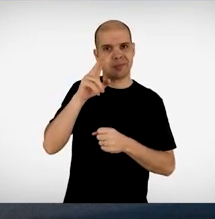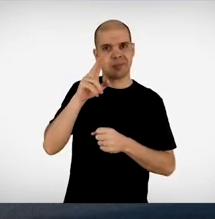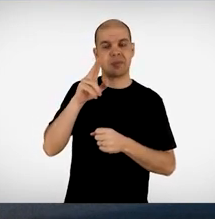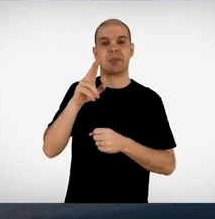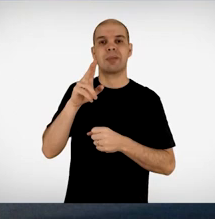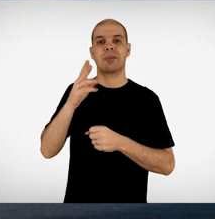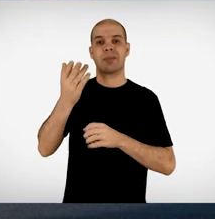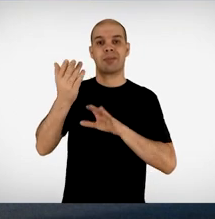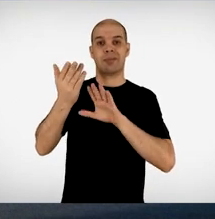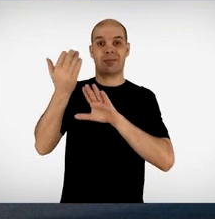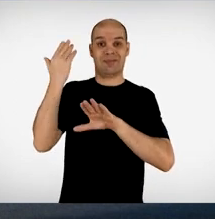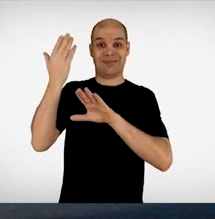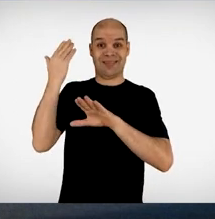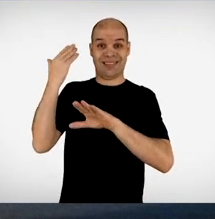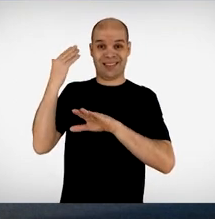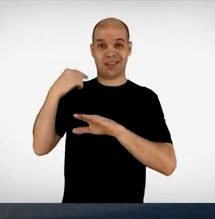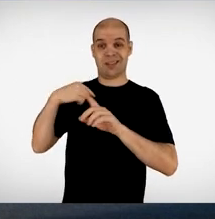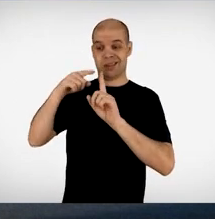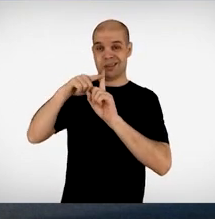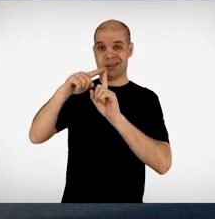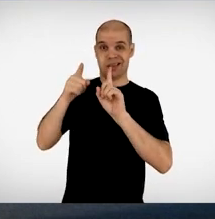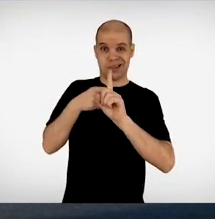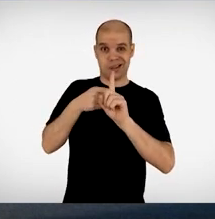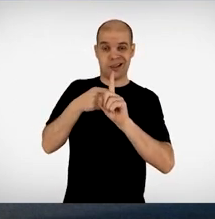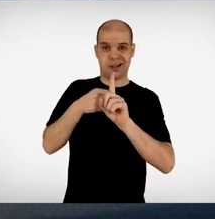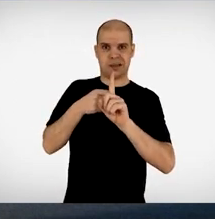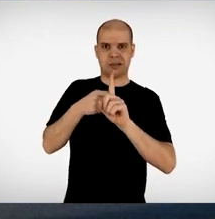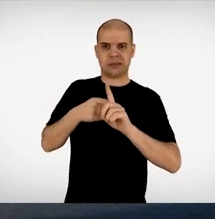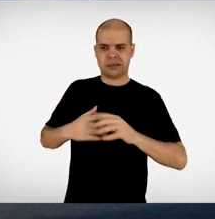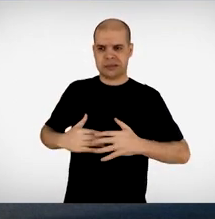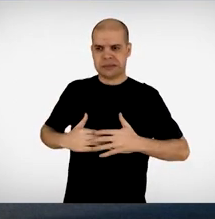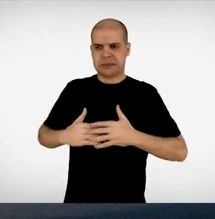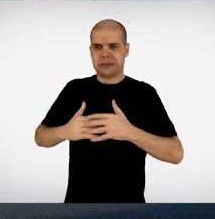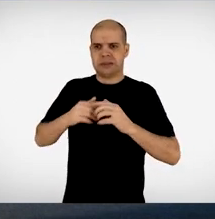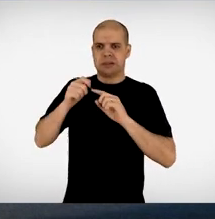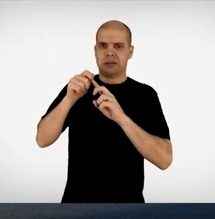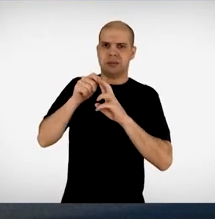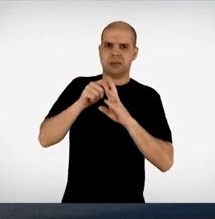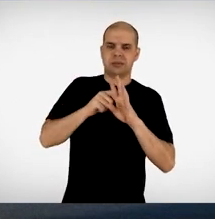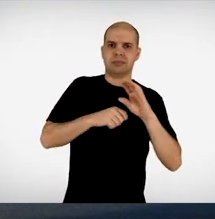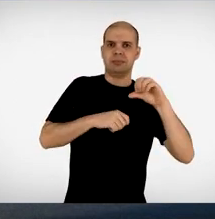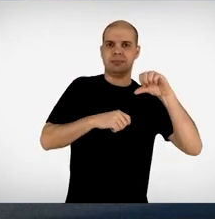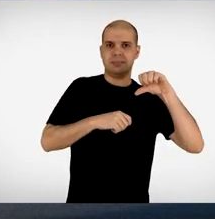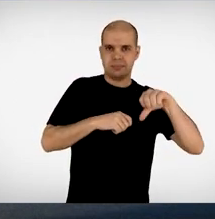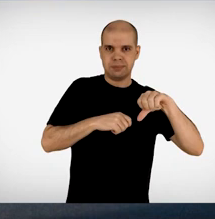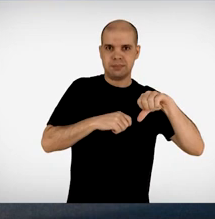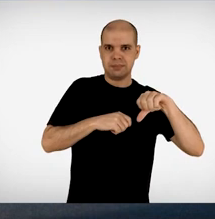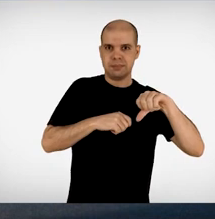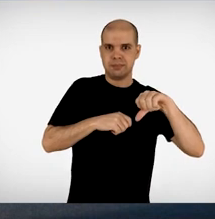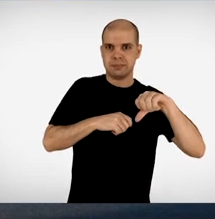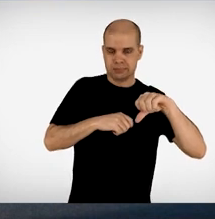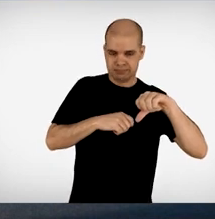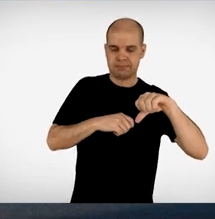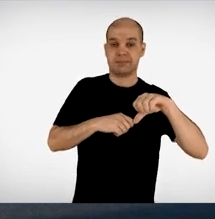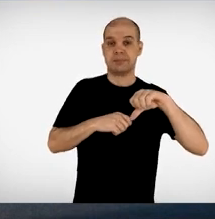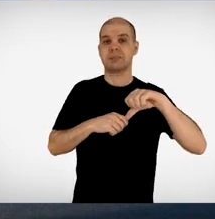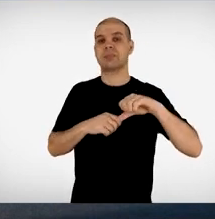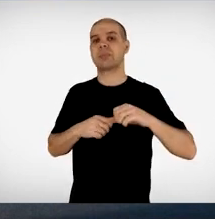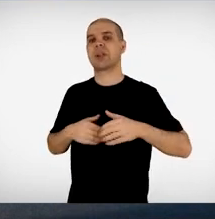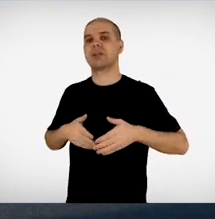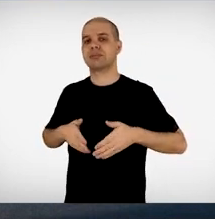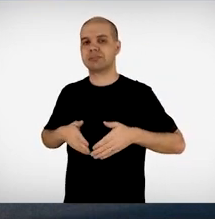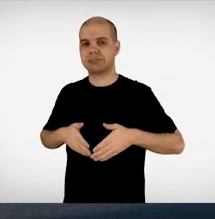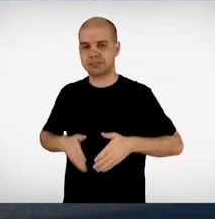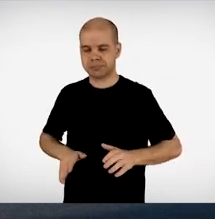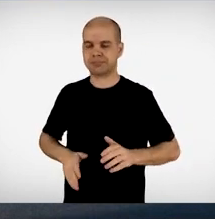9 meses. Aí, depois, minha filha está com 4 anos, então, nos últimos 5 anos, todo dia antes de dormir, eu falava, em algum momento, ela vai com o pai para o Rio